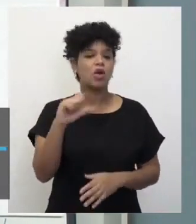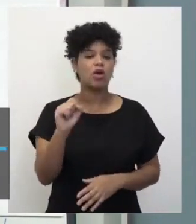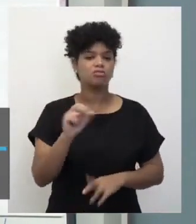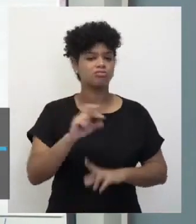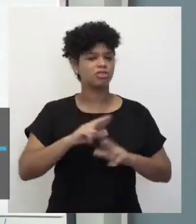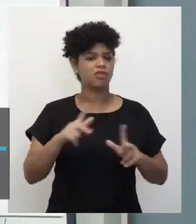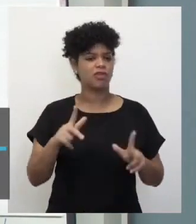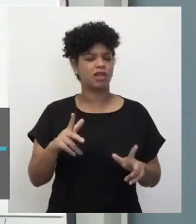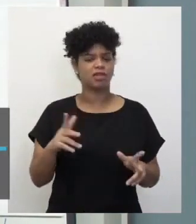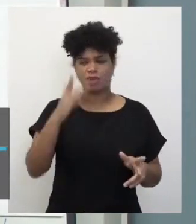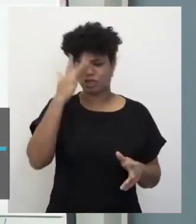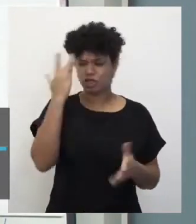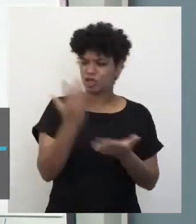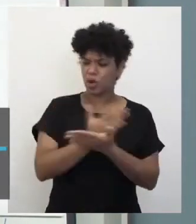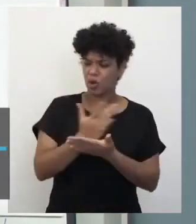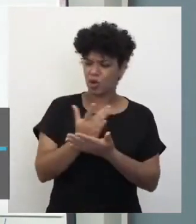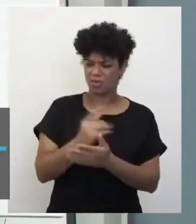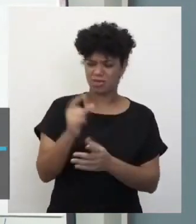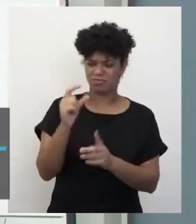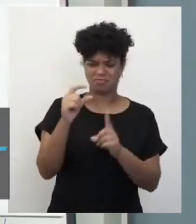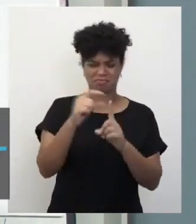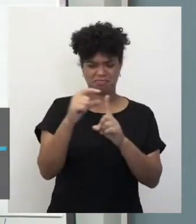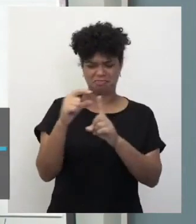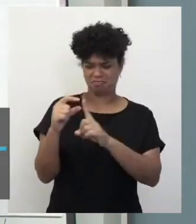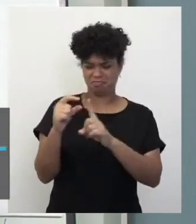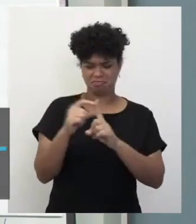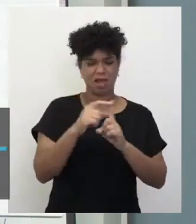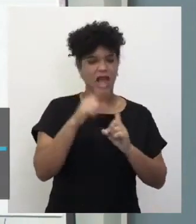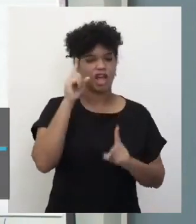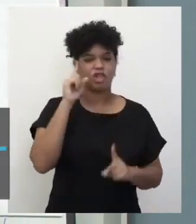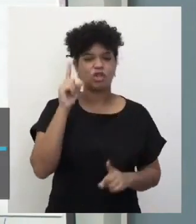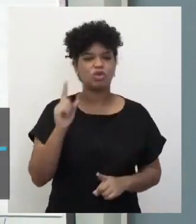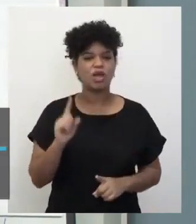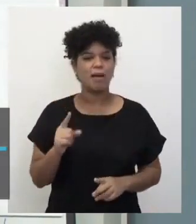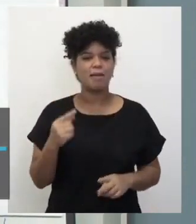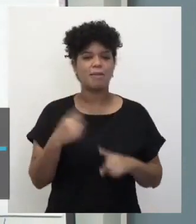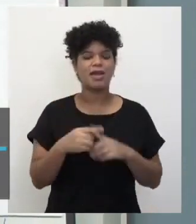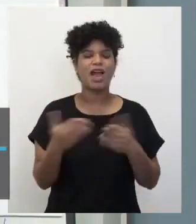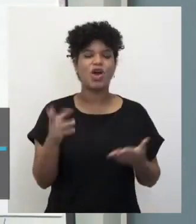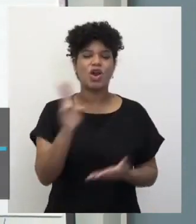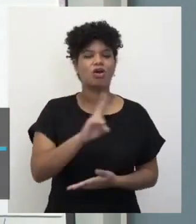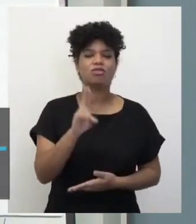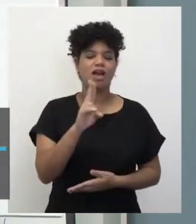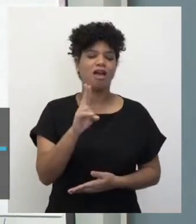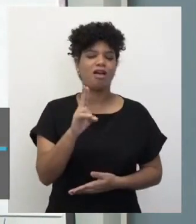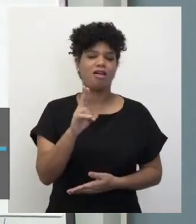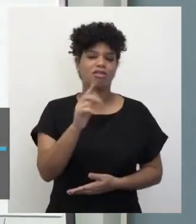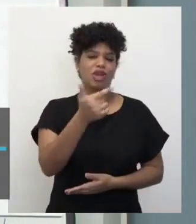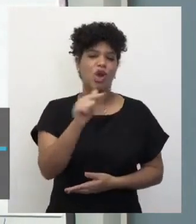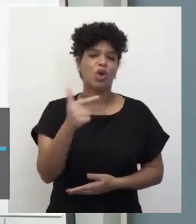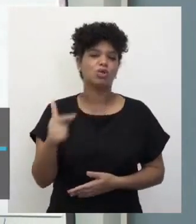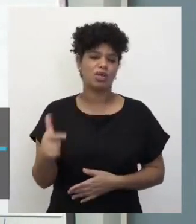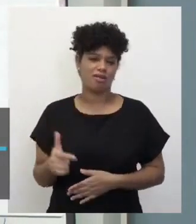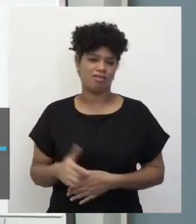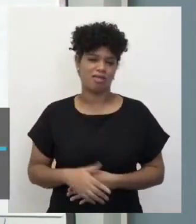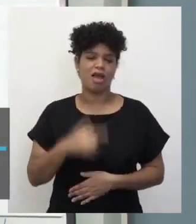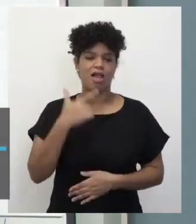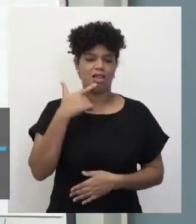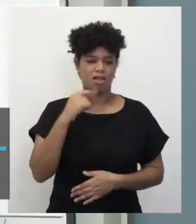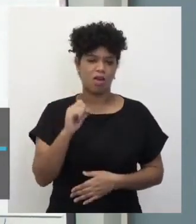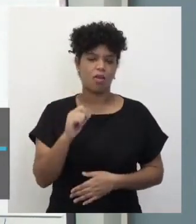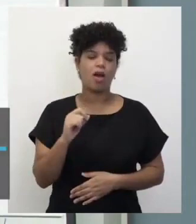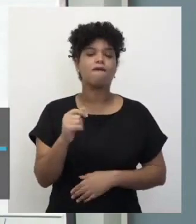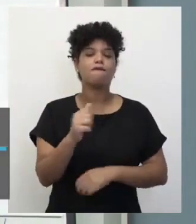o significado da maioria das palavras, porque é uma linguagem que já não é mais utilizada nos nossos dias, não é a nossa língua coloquial,